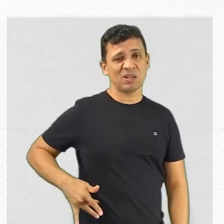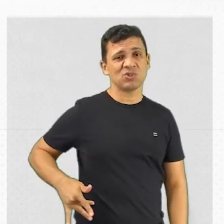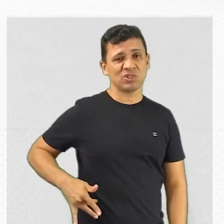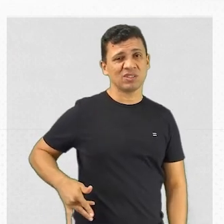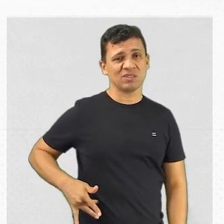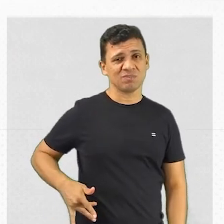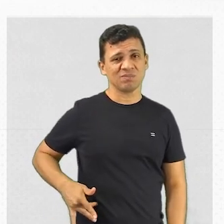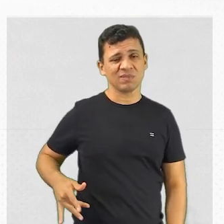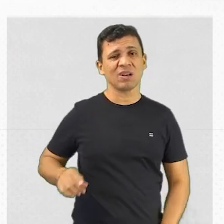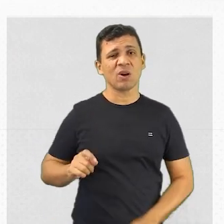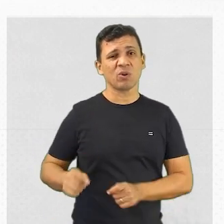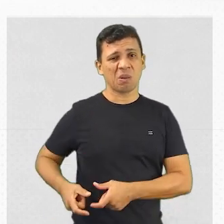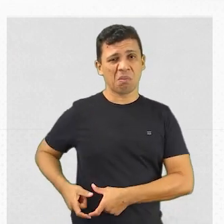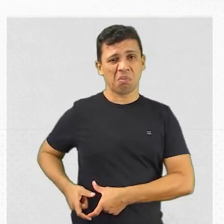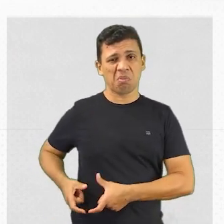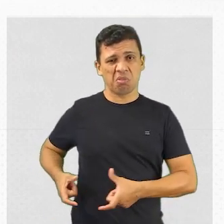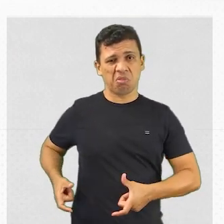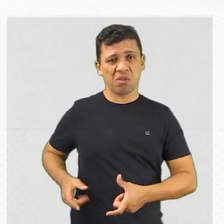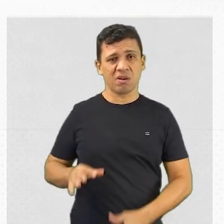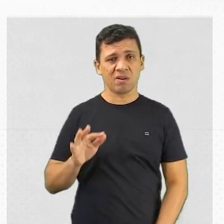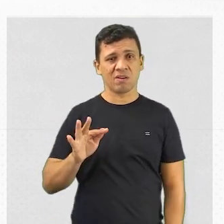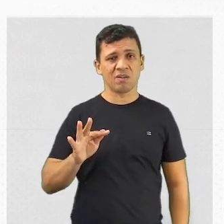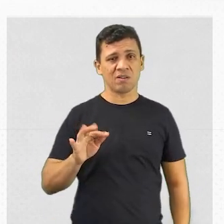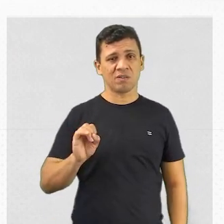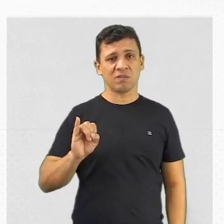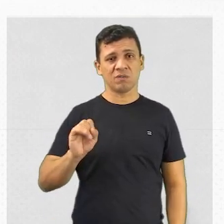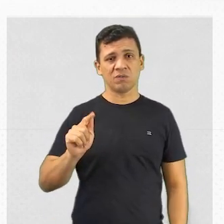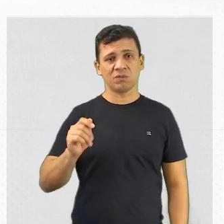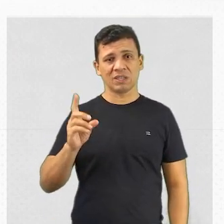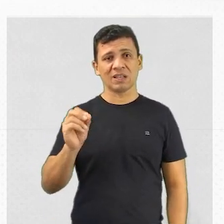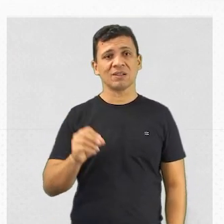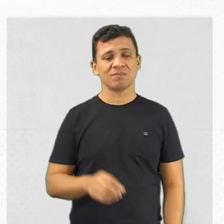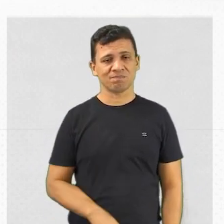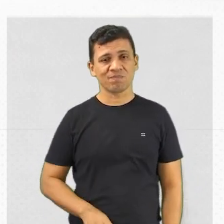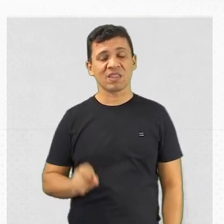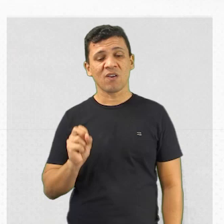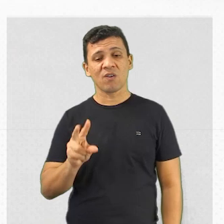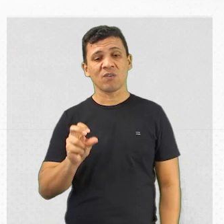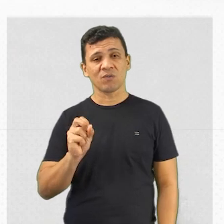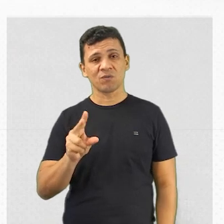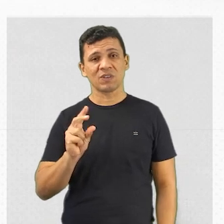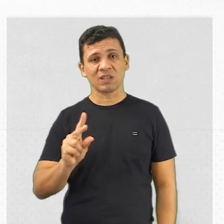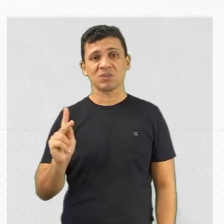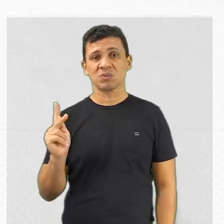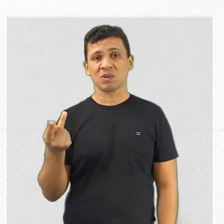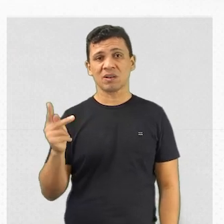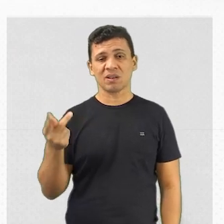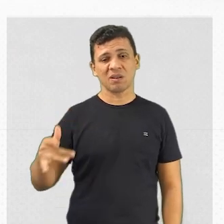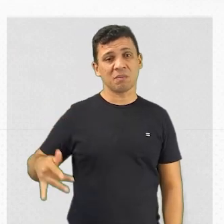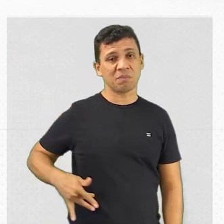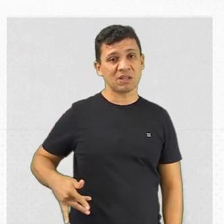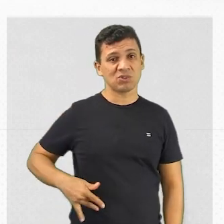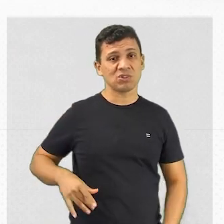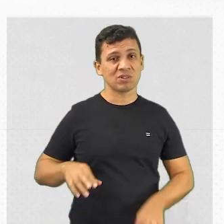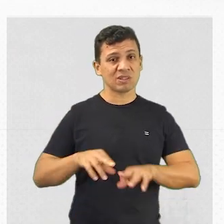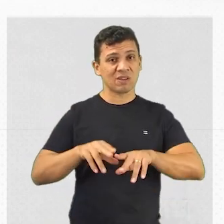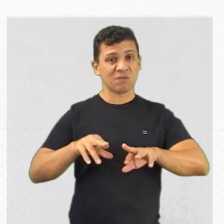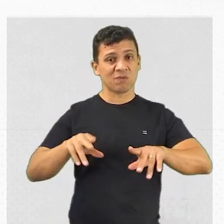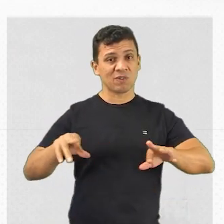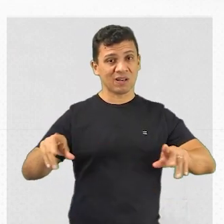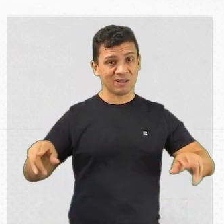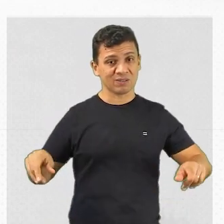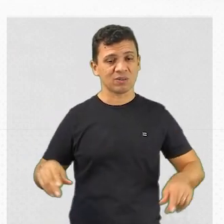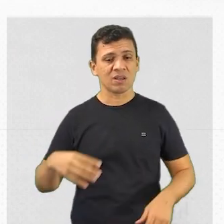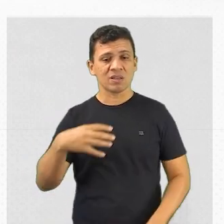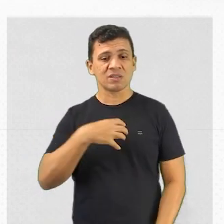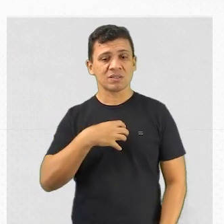no fígado, pessoal, tá? Que pode ser causada pelos vírus da hepatite, né? Que existem vários, tá? E os sintomas podem